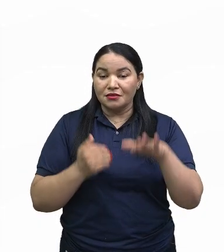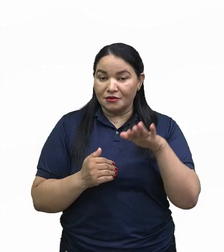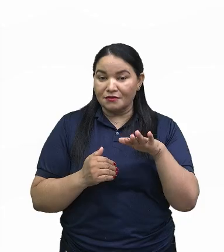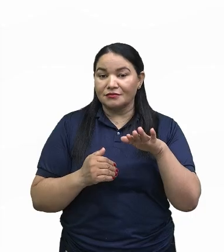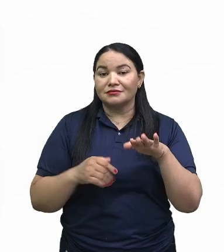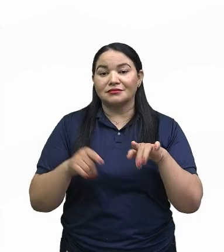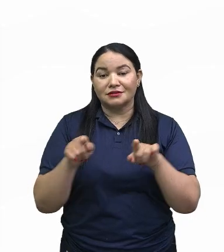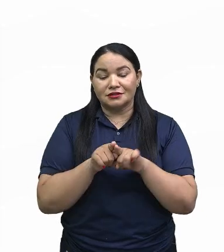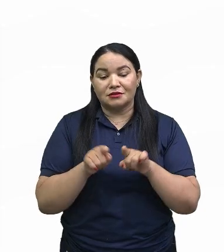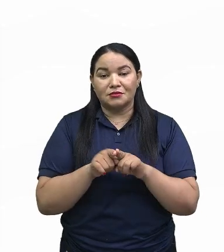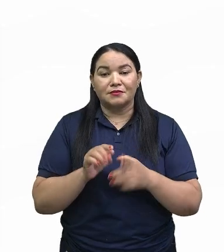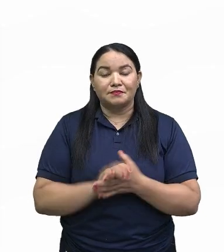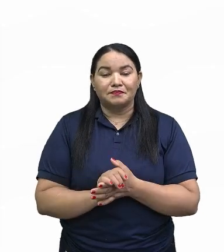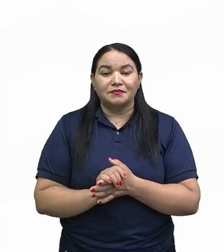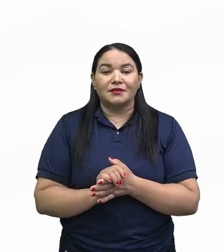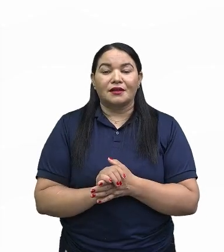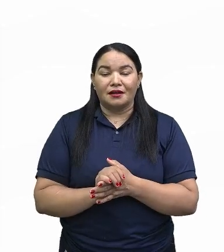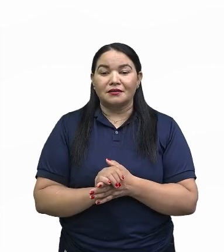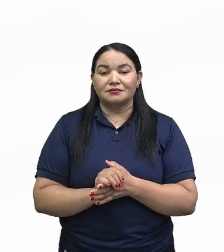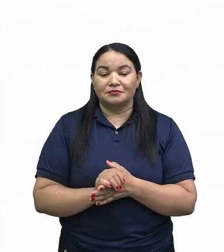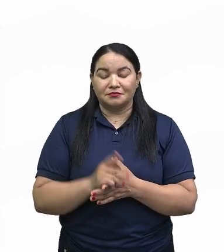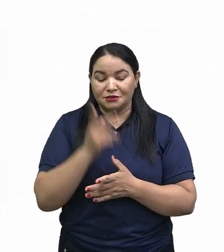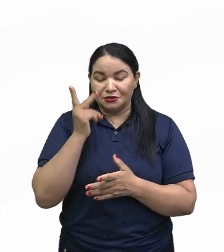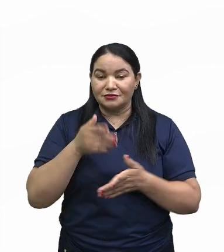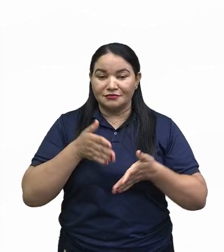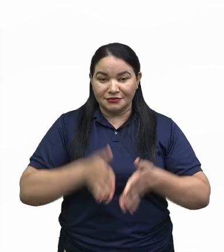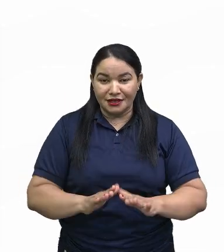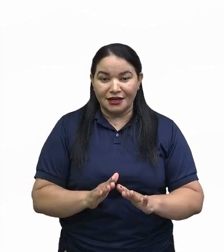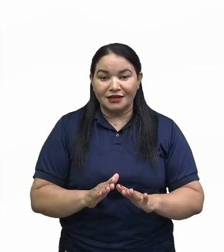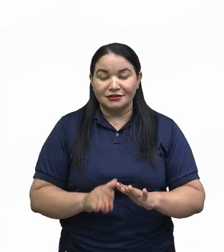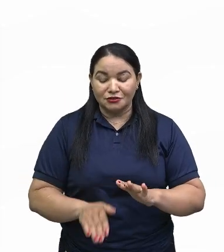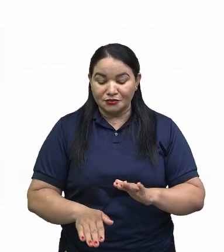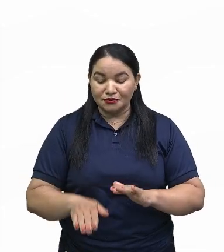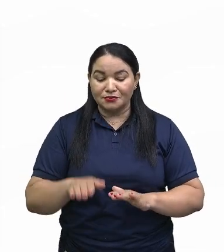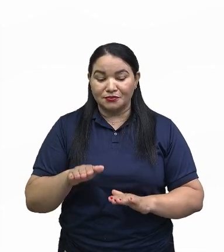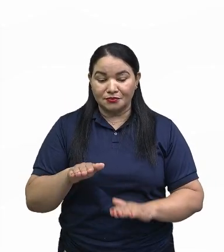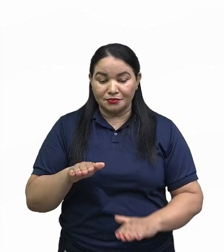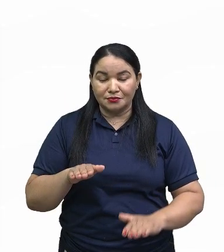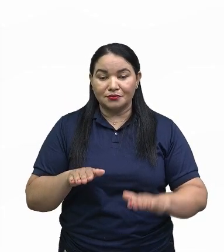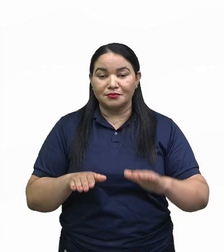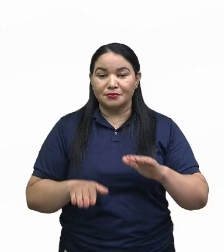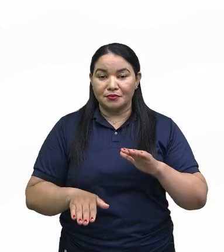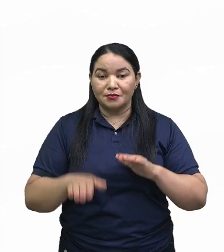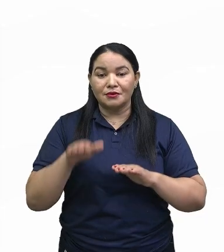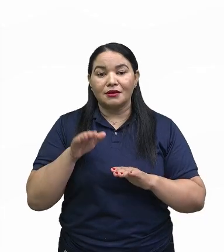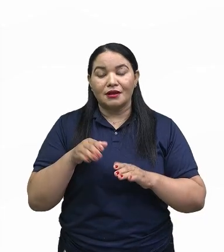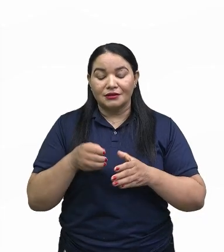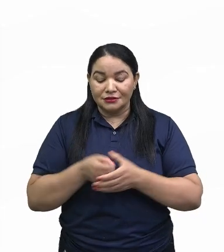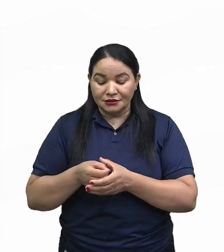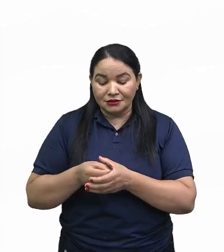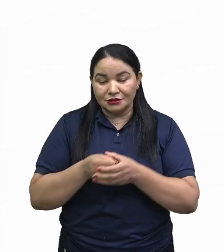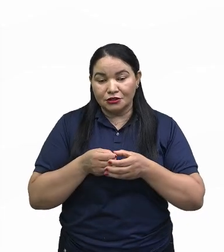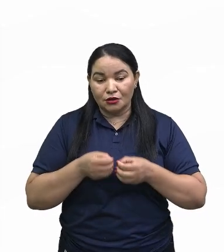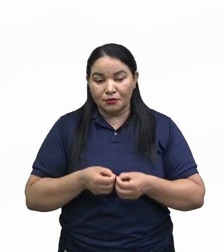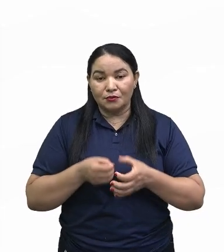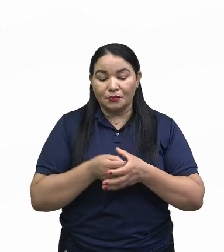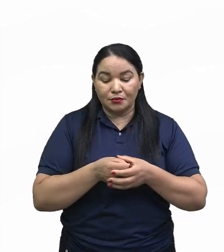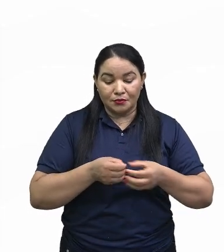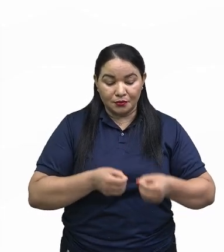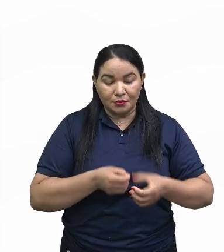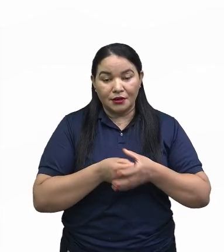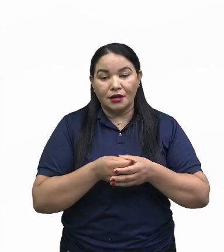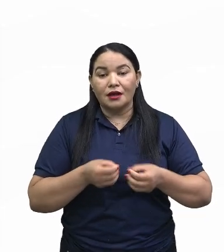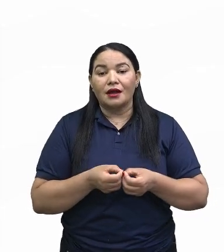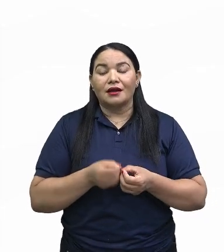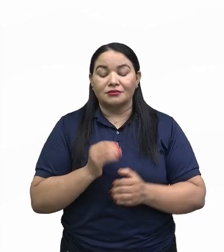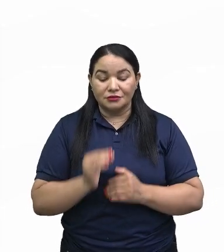cresce, nasce ali em um determinado tamanho e à medida com que ele vai se desenvolvendo, suas células ali se multiplicando, ele vai se desenvolvendo,